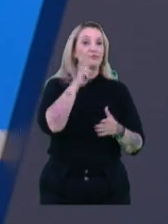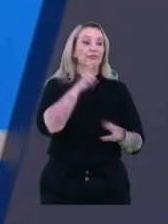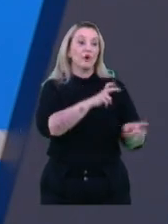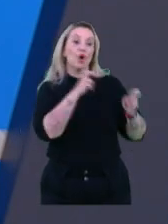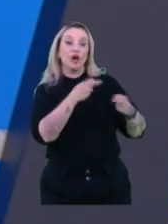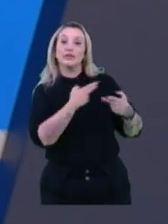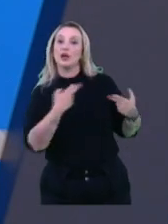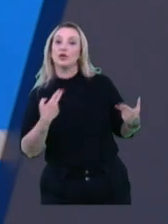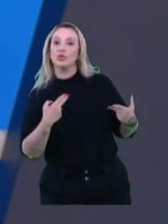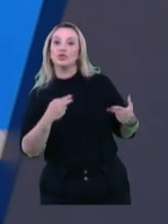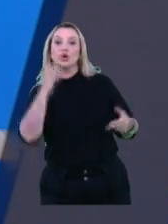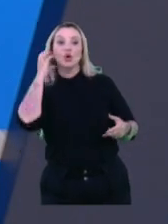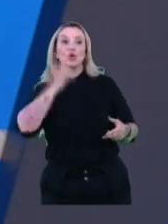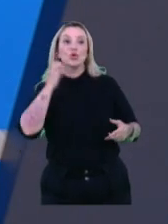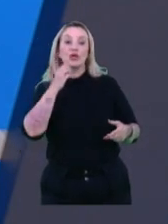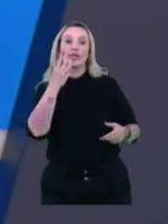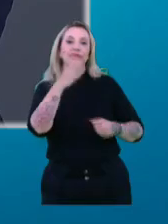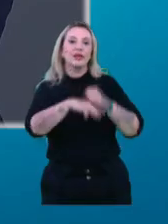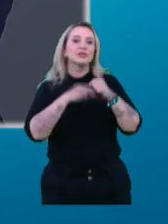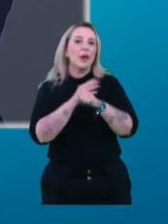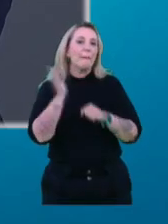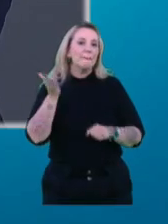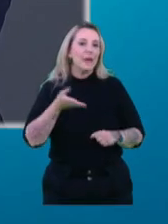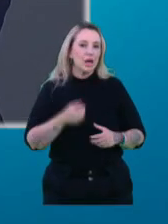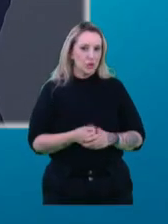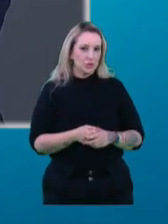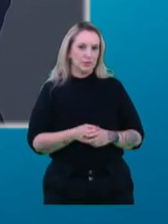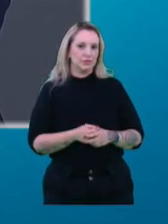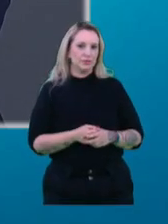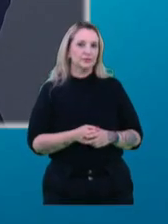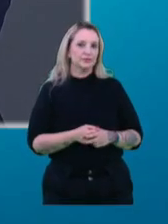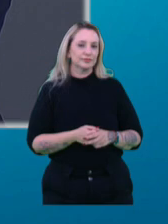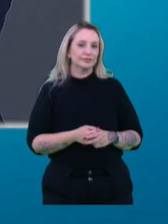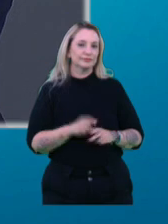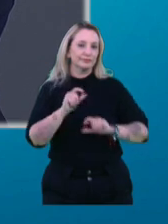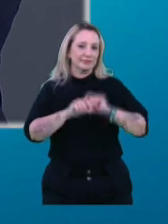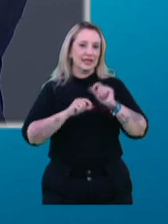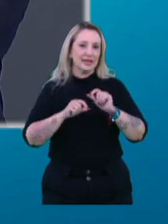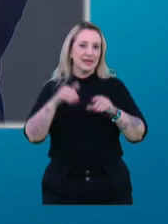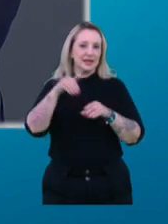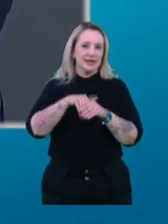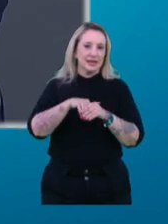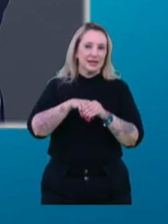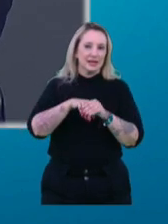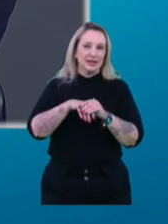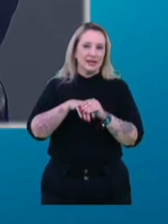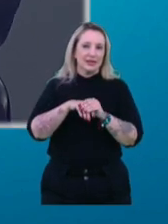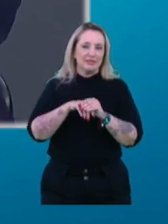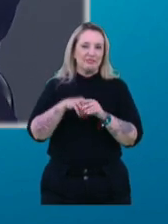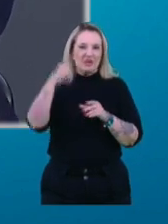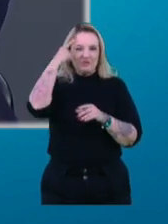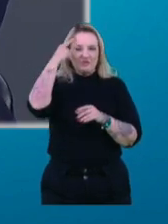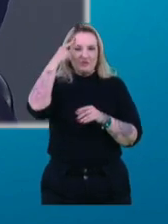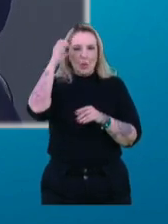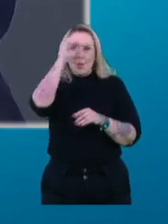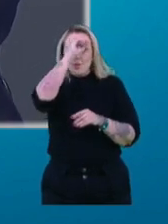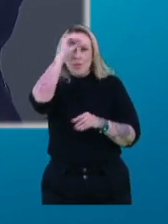Kennedy o Ricardo Nunes tá aí há 3 anos e meio por razões eleitoreiras por uma cabeça